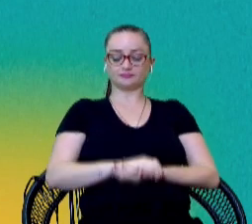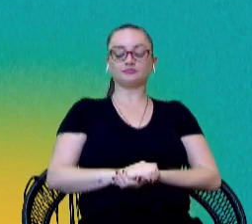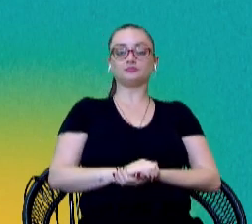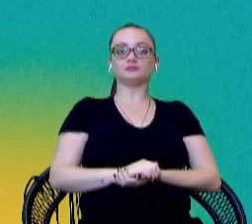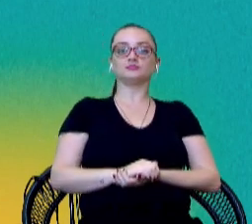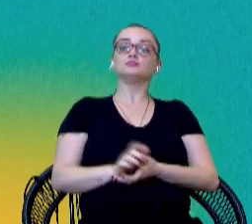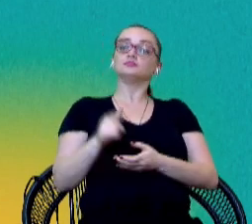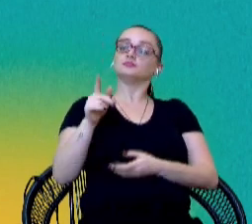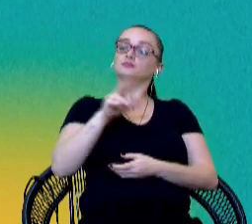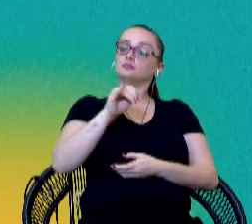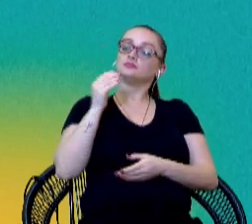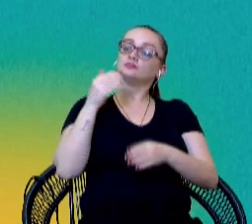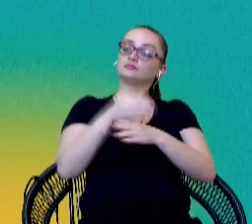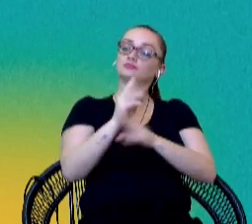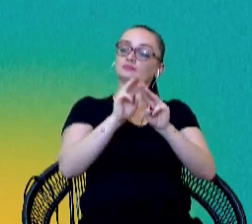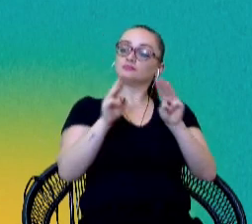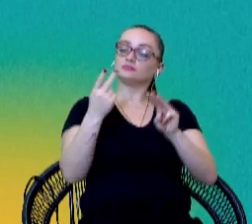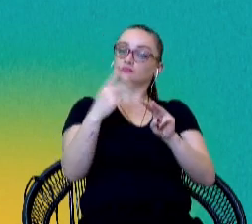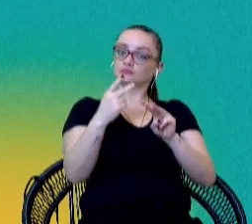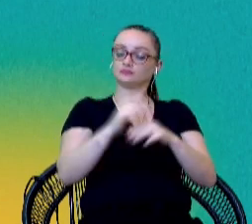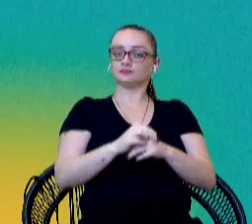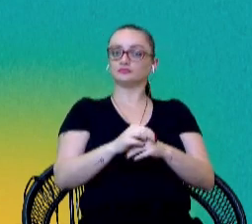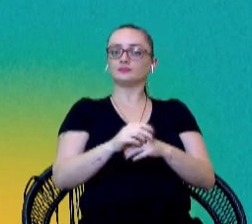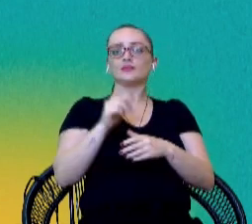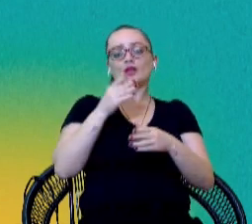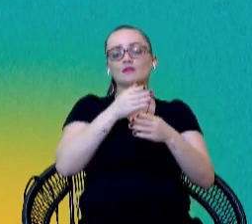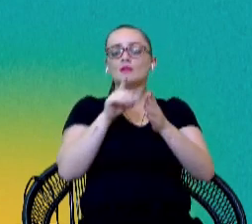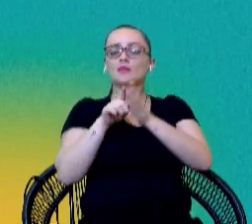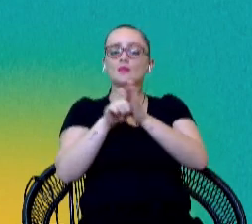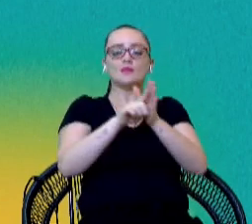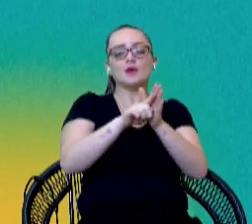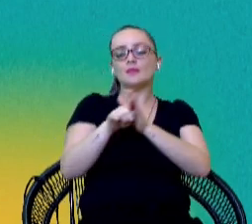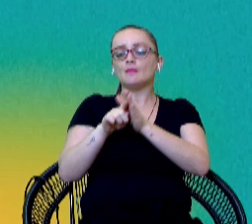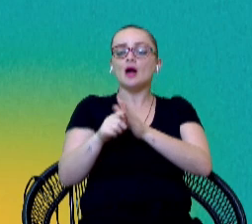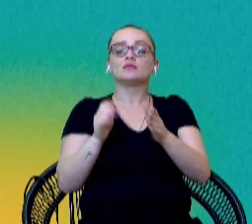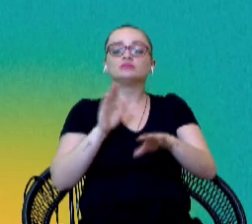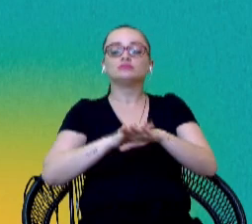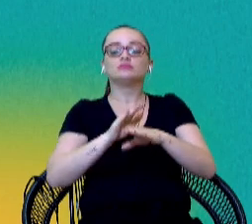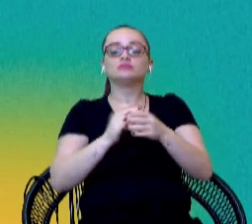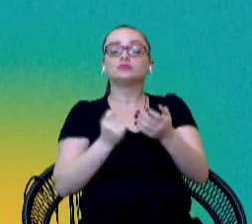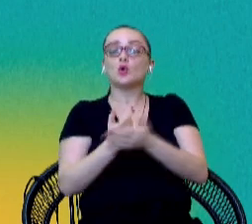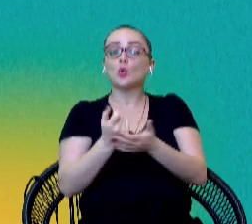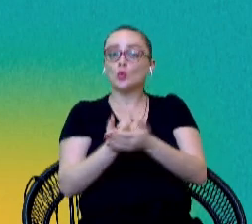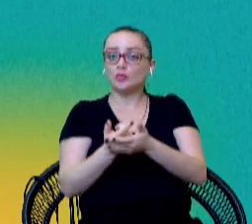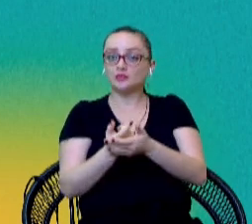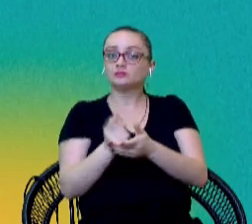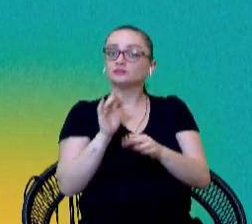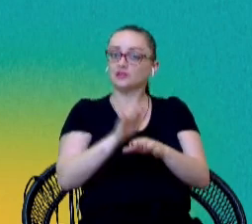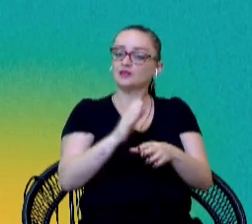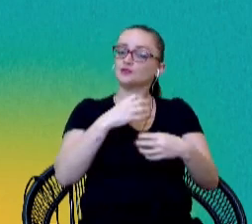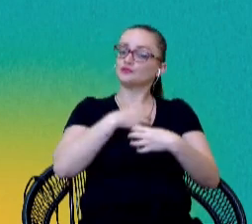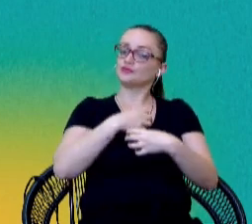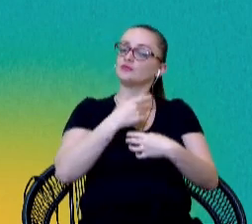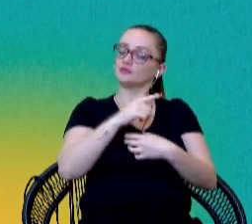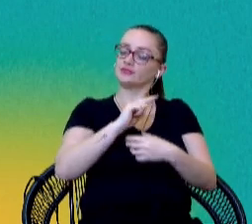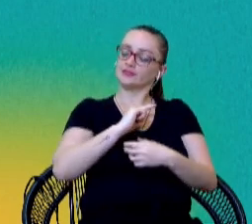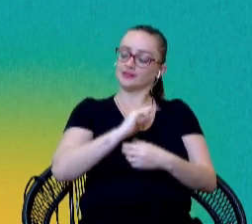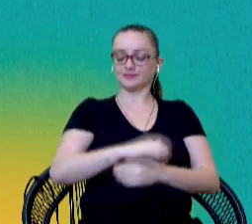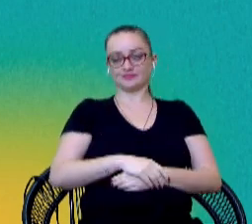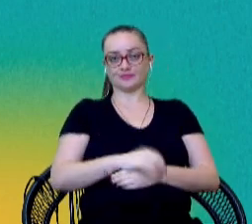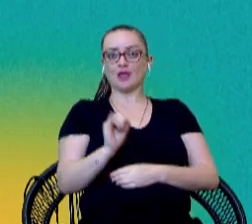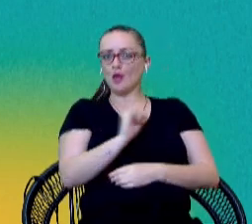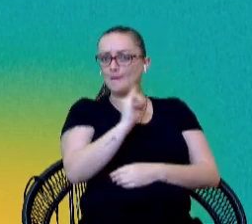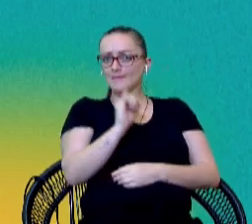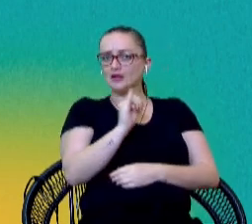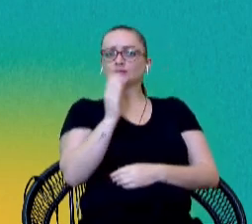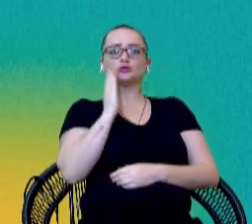E aí ele vai para o seu ambiente, né? Ele vai navegar dentro do seu ambiente e ele vai realizar uma compra. Basicamente, essa é a jornada que você tem. O que que é importante